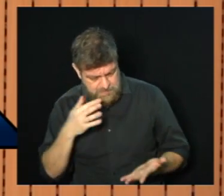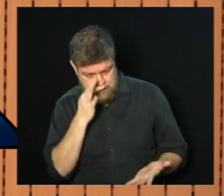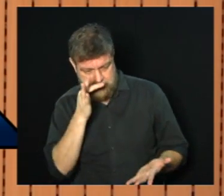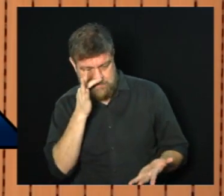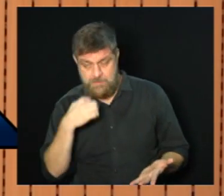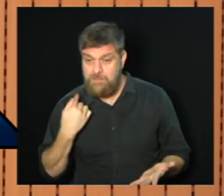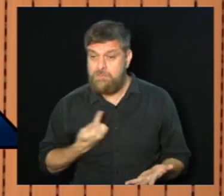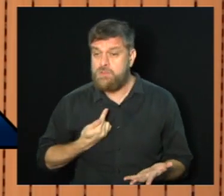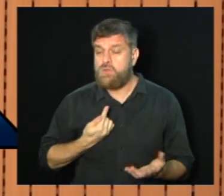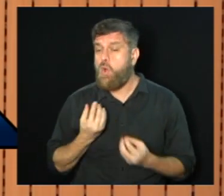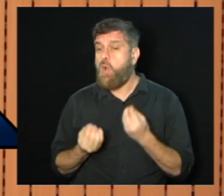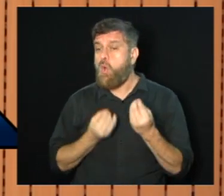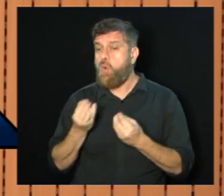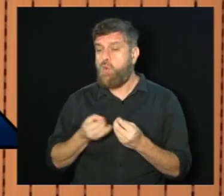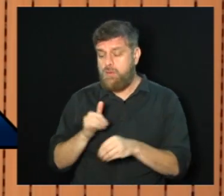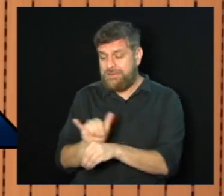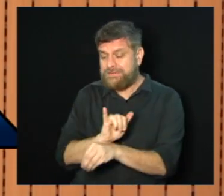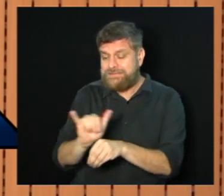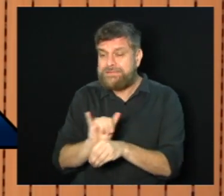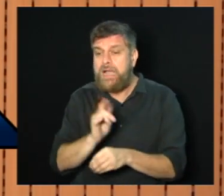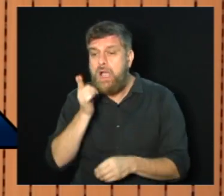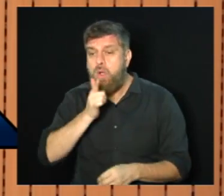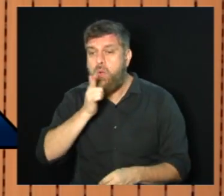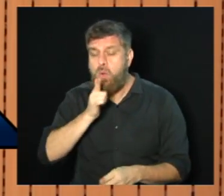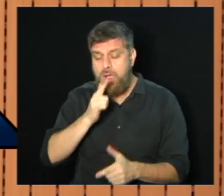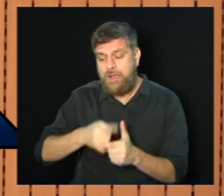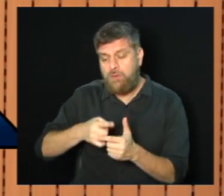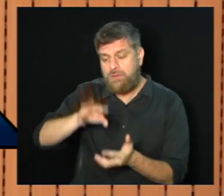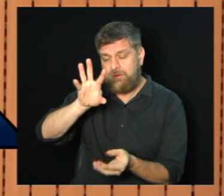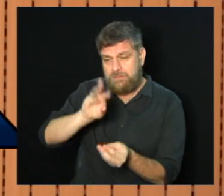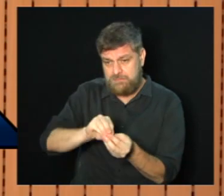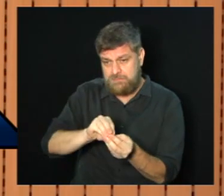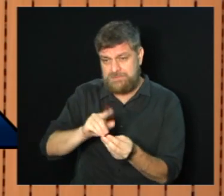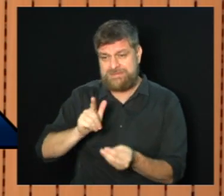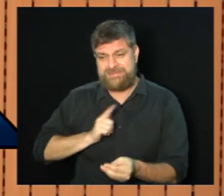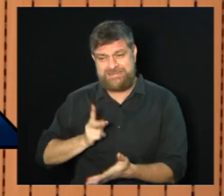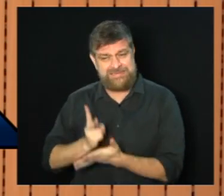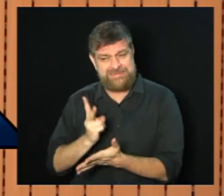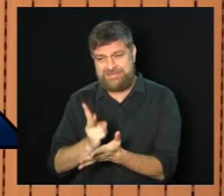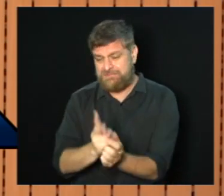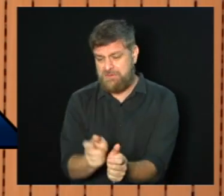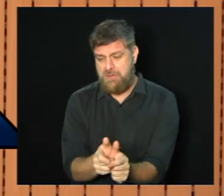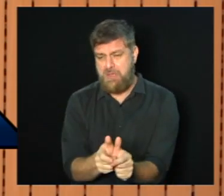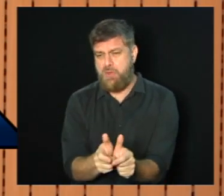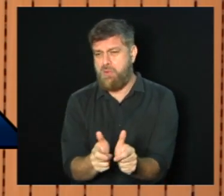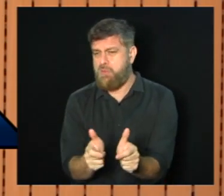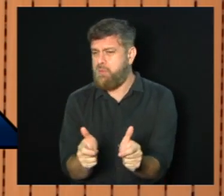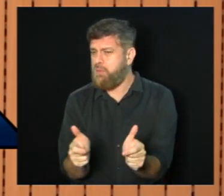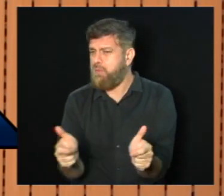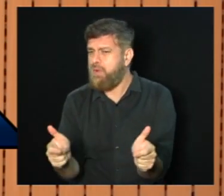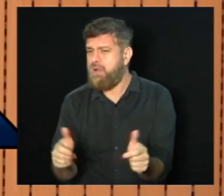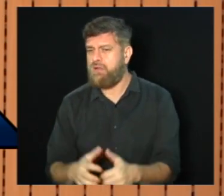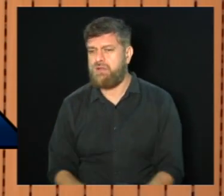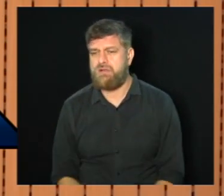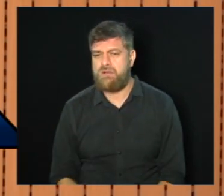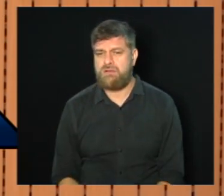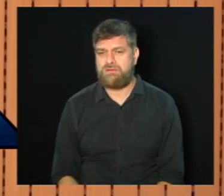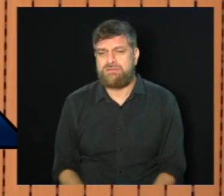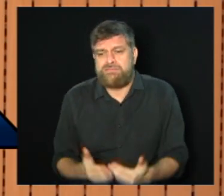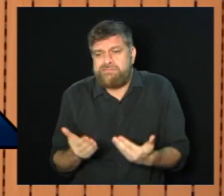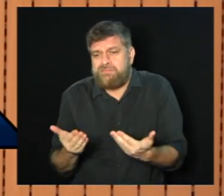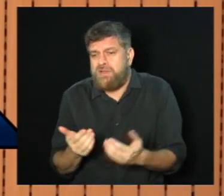buscar caminhos, para tentar resolver essa demanda, que é uma demanda sempre crescente, e não